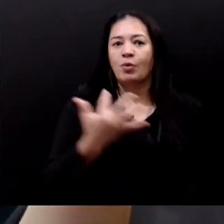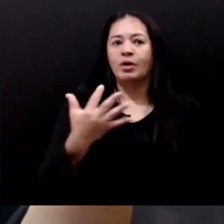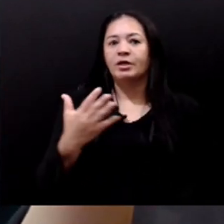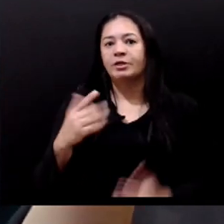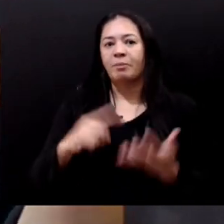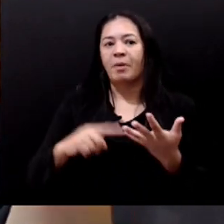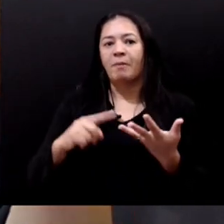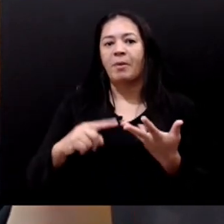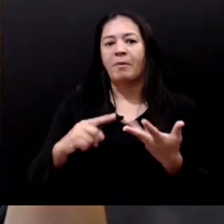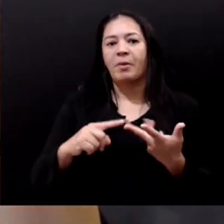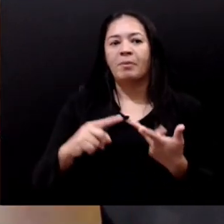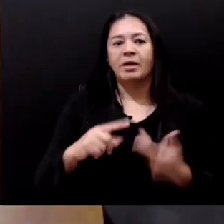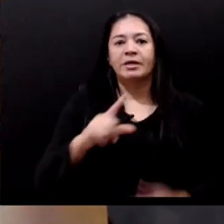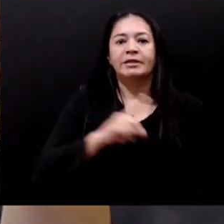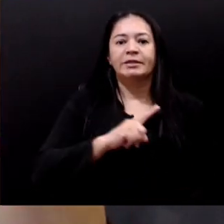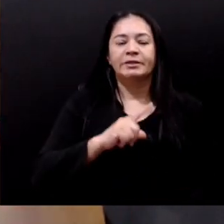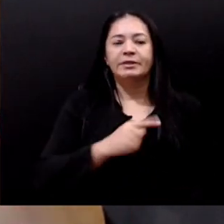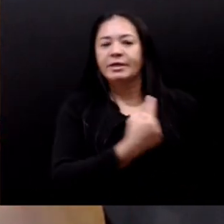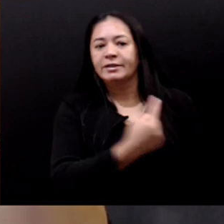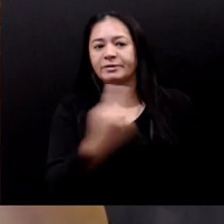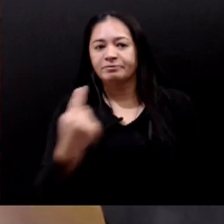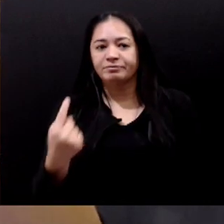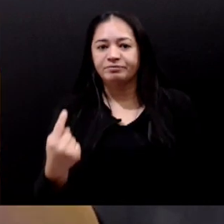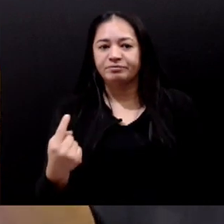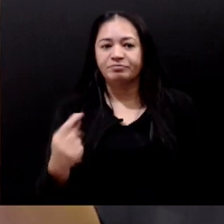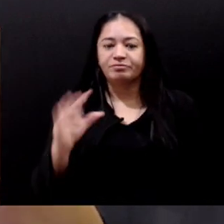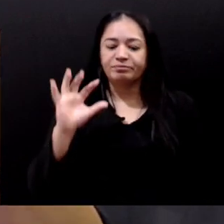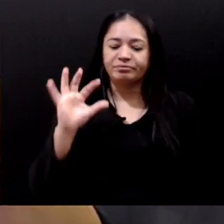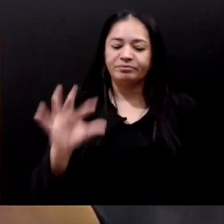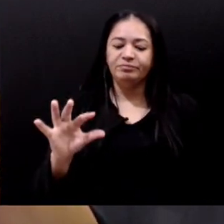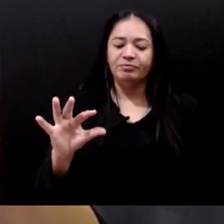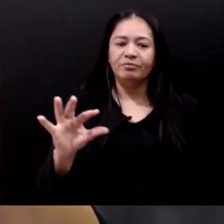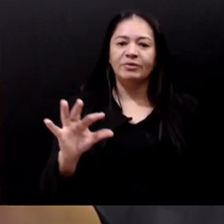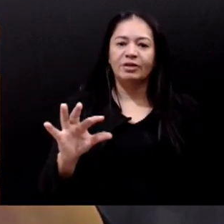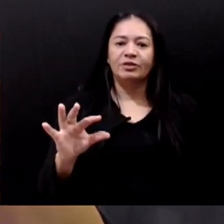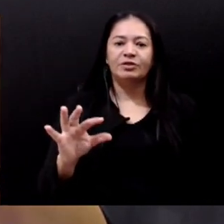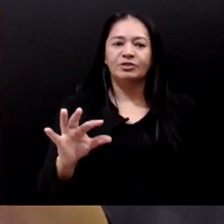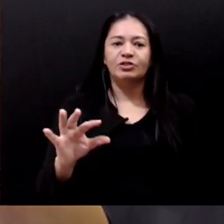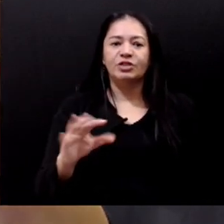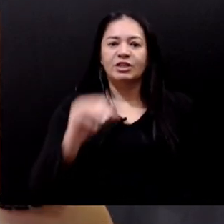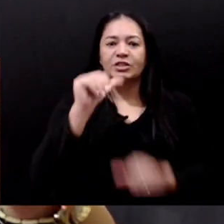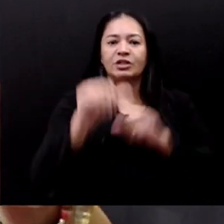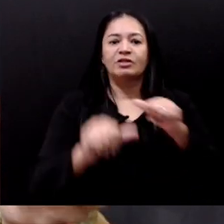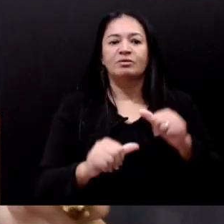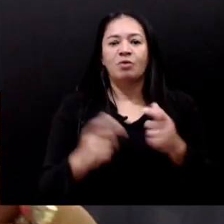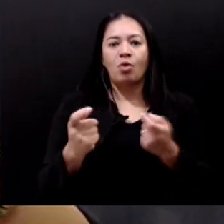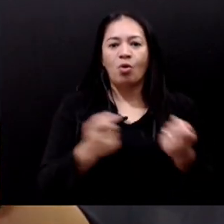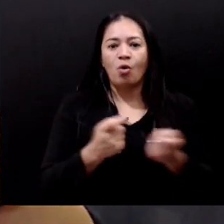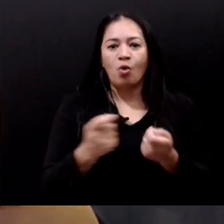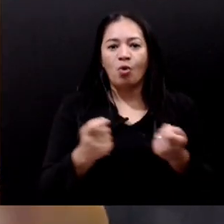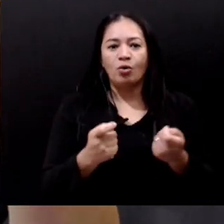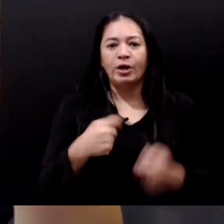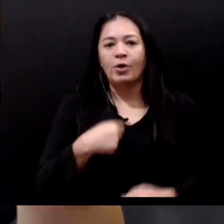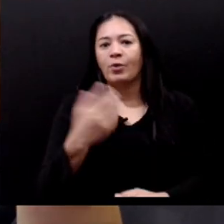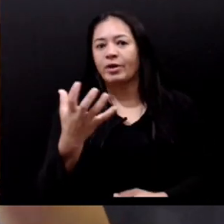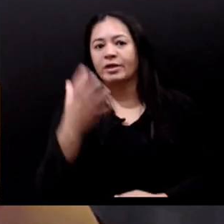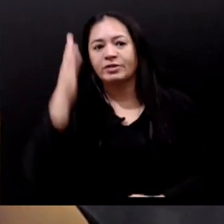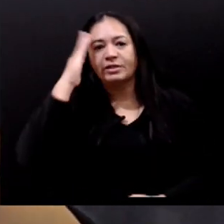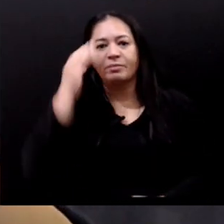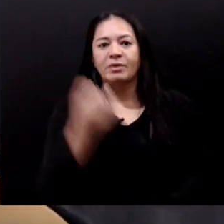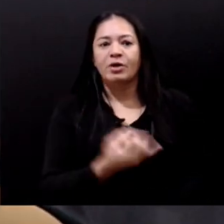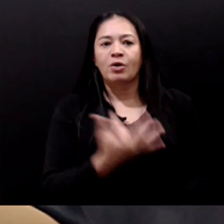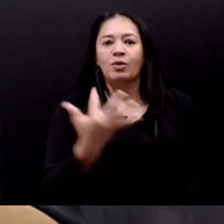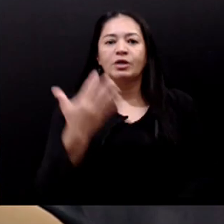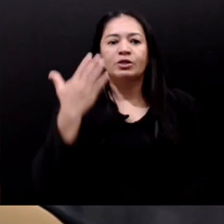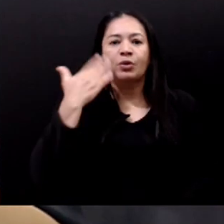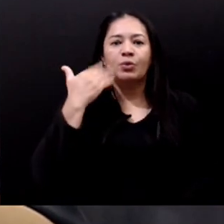cada alimento, e aí isso vai se tornando uma forma de controle, né. Eu quero saber o quanto que eu consumo por dia, e quando você